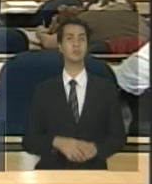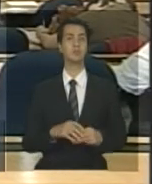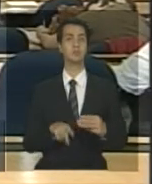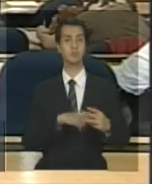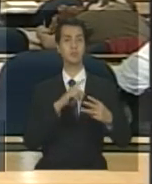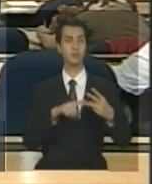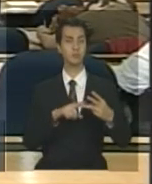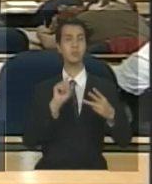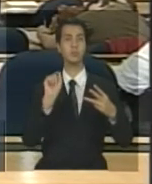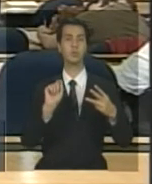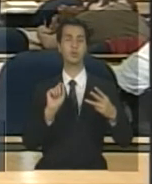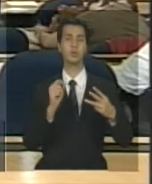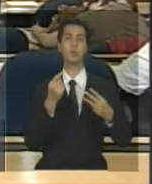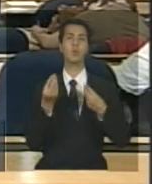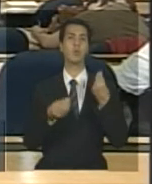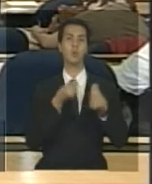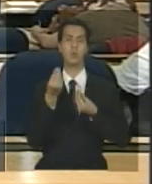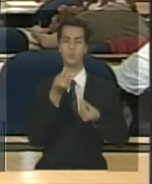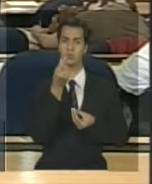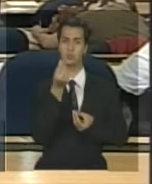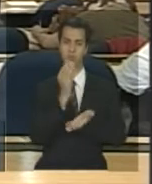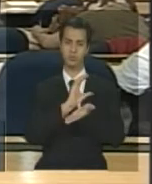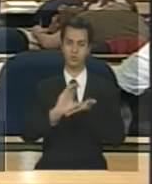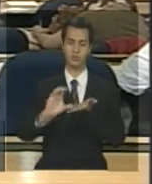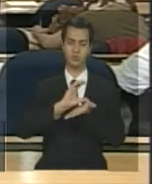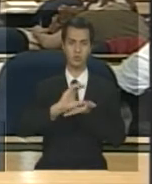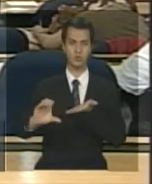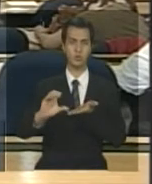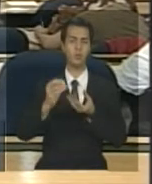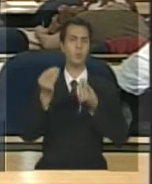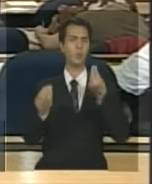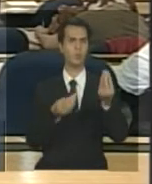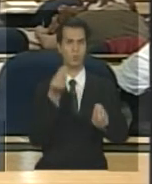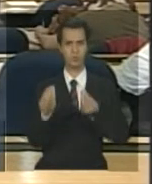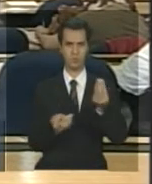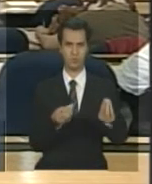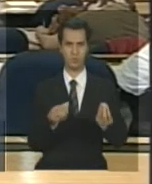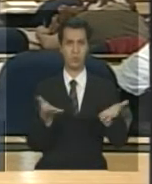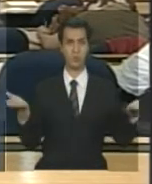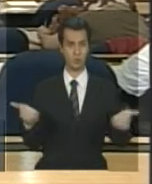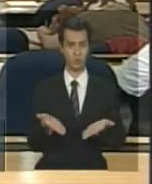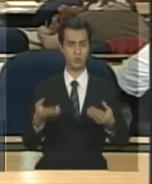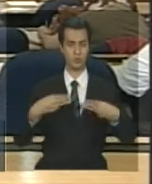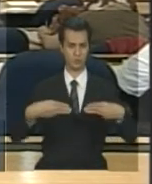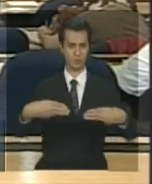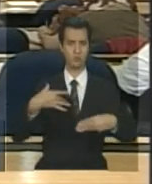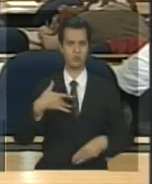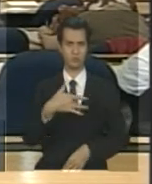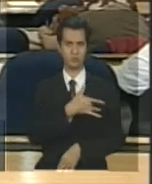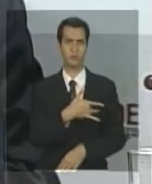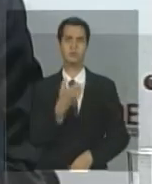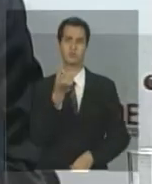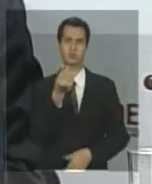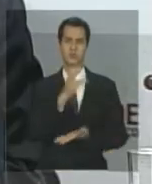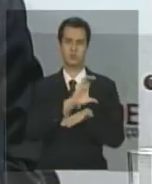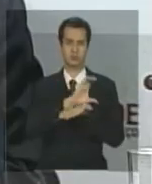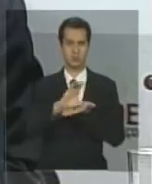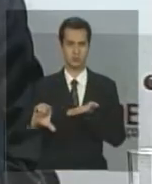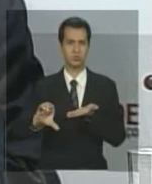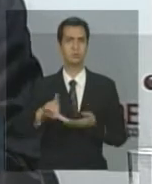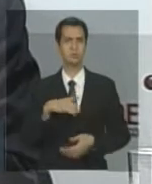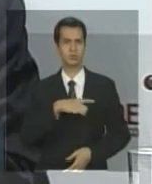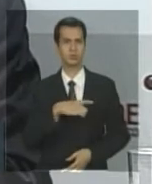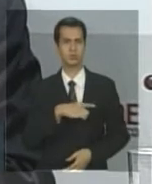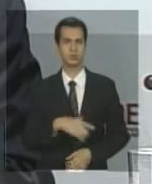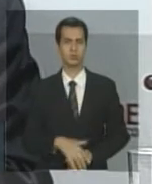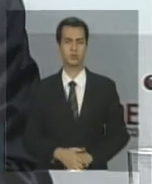Até hoje, o Ministério da Saúde financia com um valor importante em cima do procedimento, mas nós queremos,